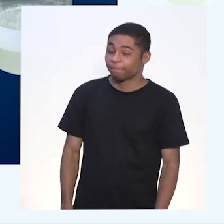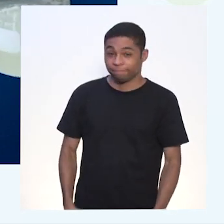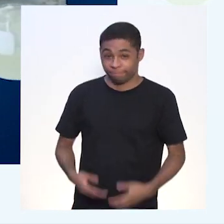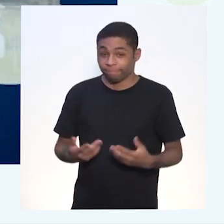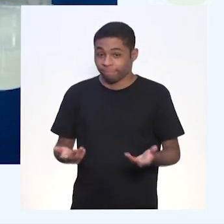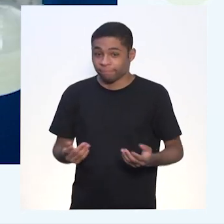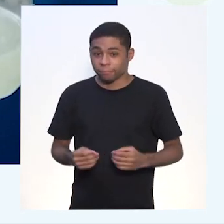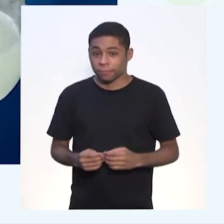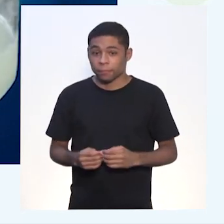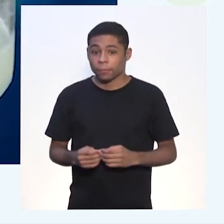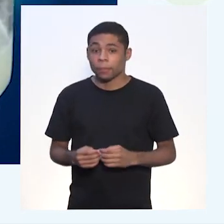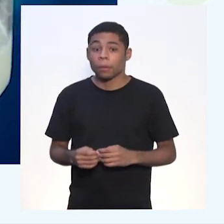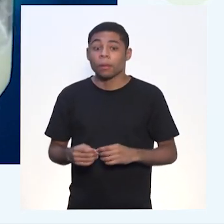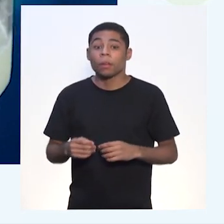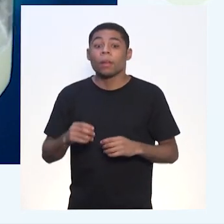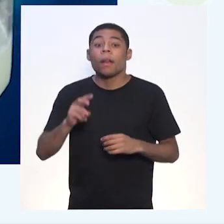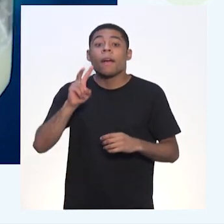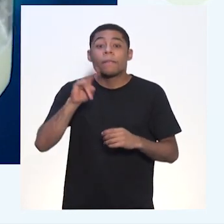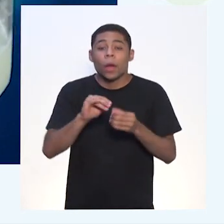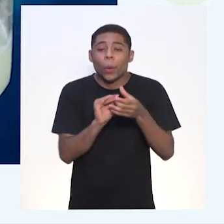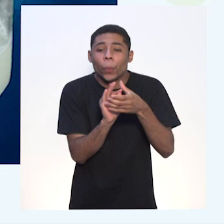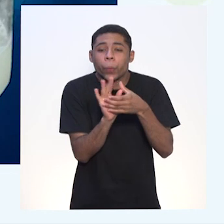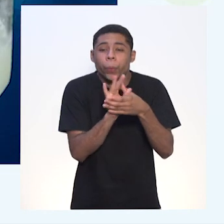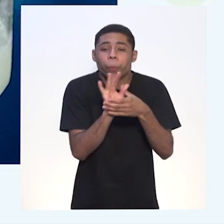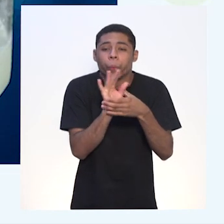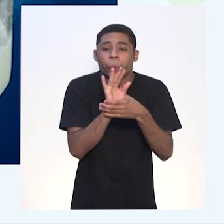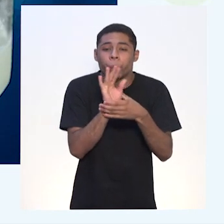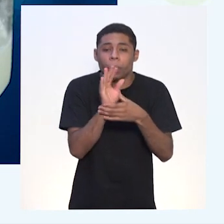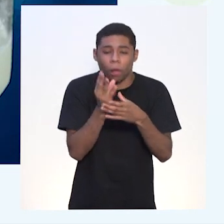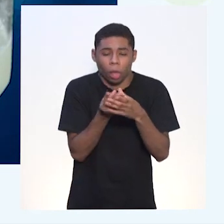Vamos ver agora qual vai levar mais tempo para consumir todo o comprimido?